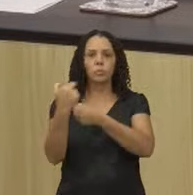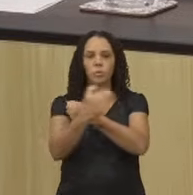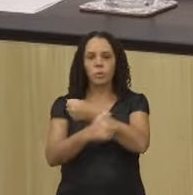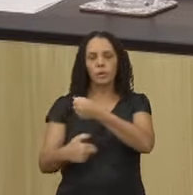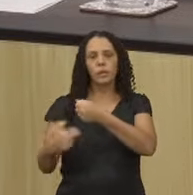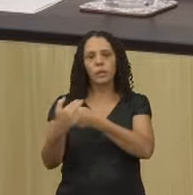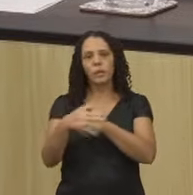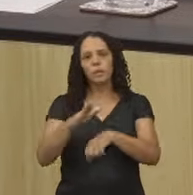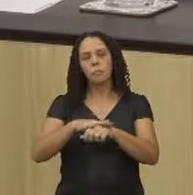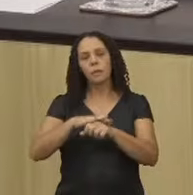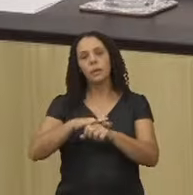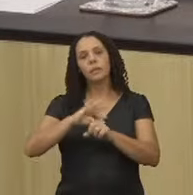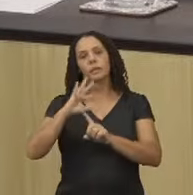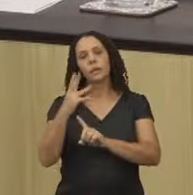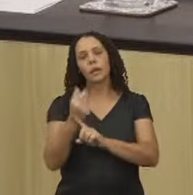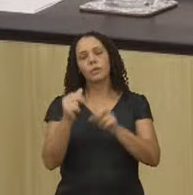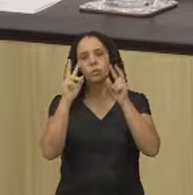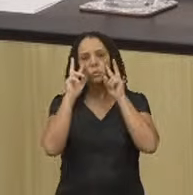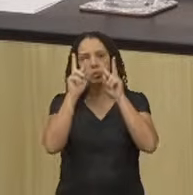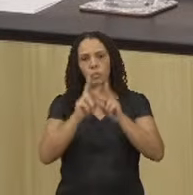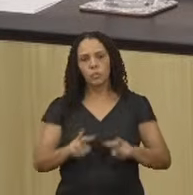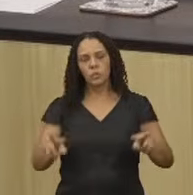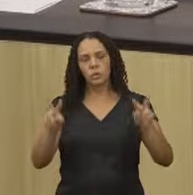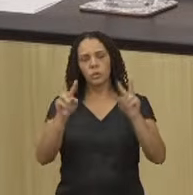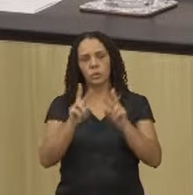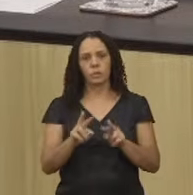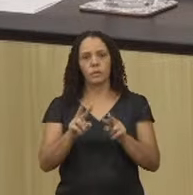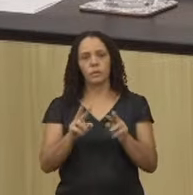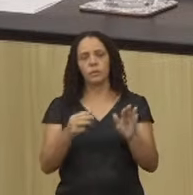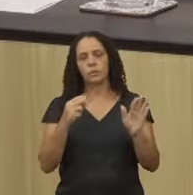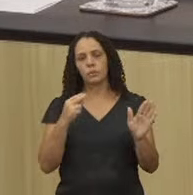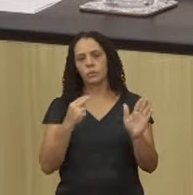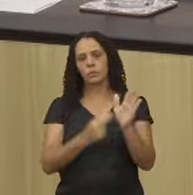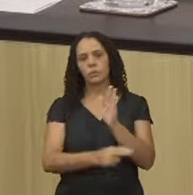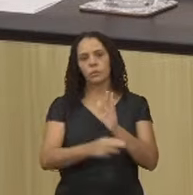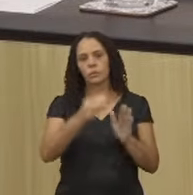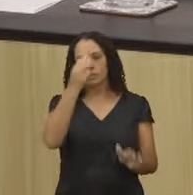dá outras providências. Autoria, vereadora Maria Amélia.